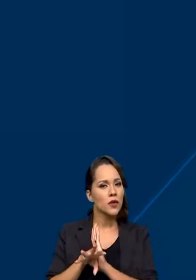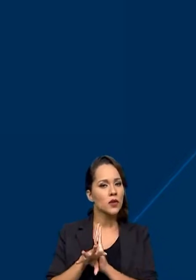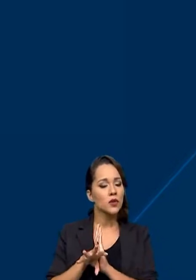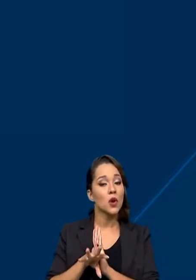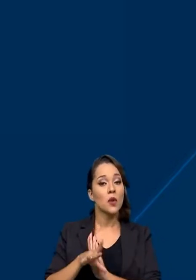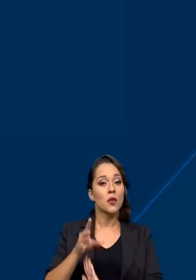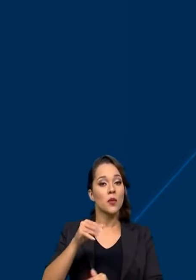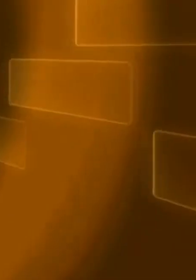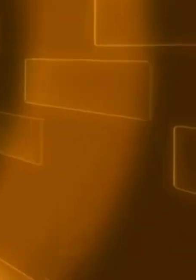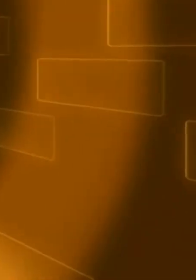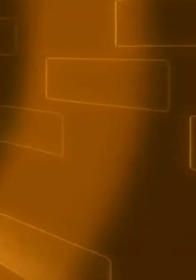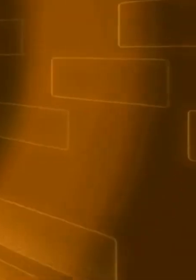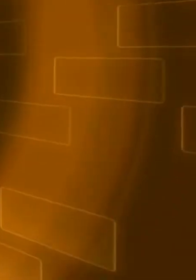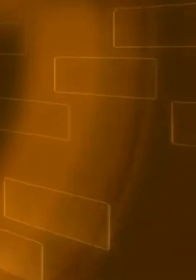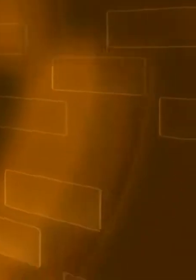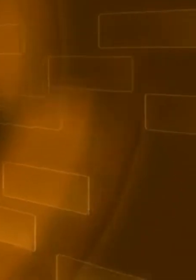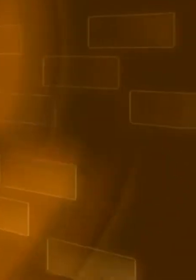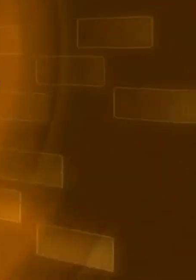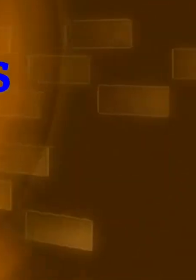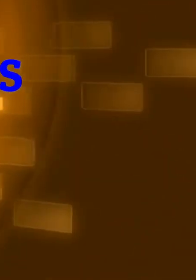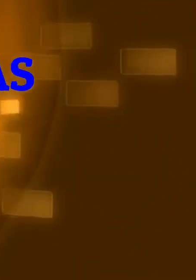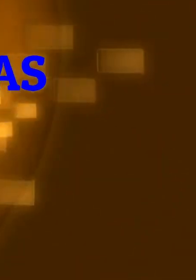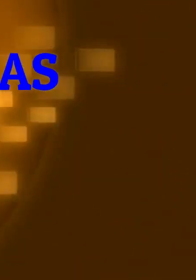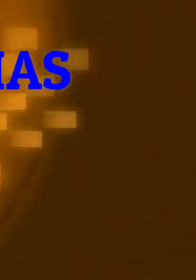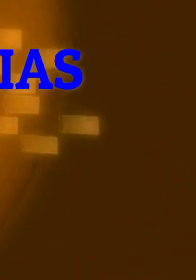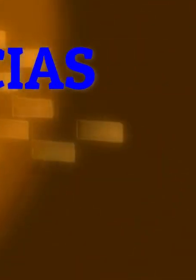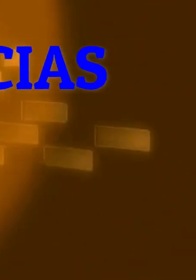para o Auxílio Brasil.